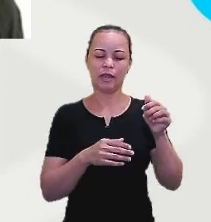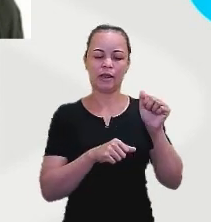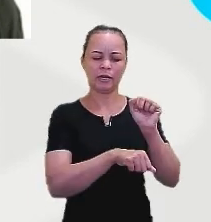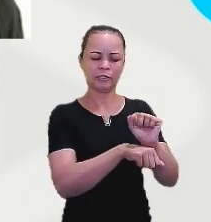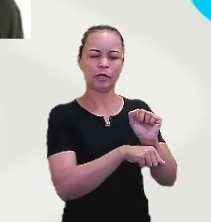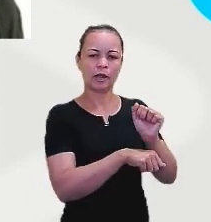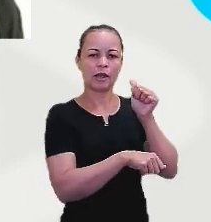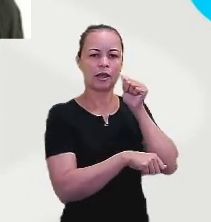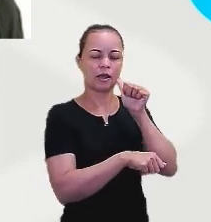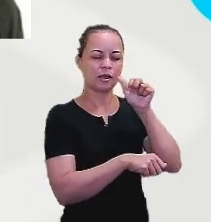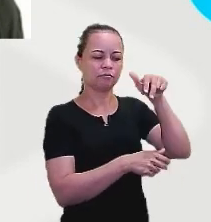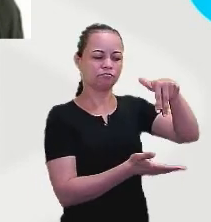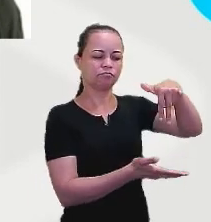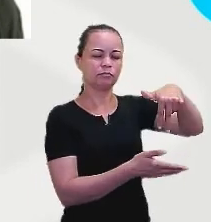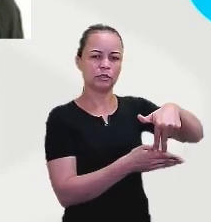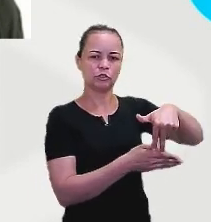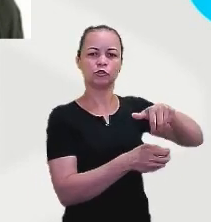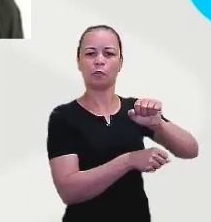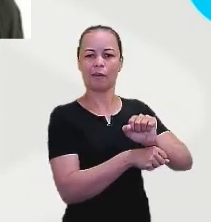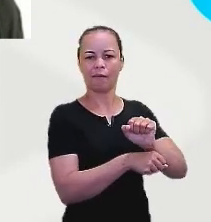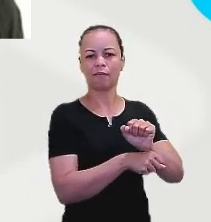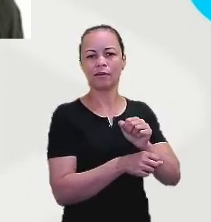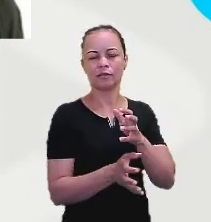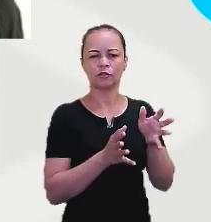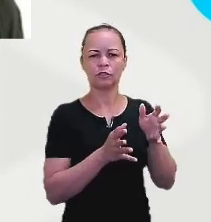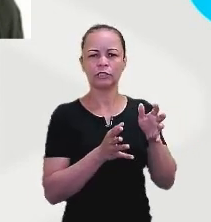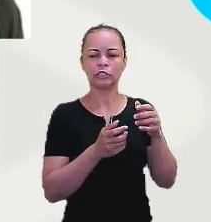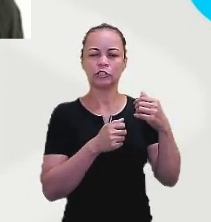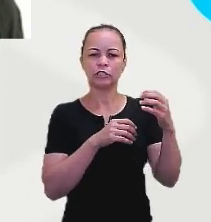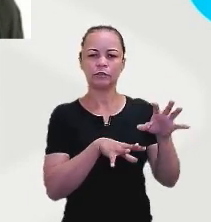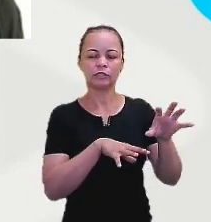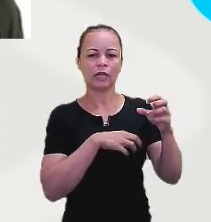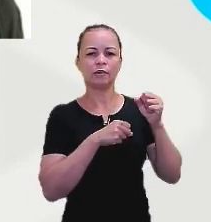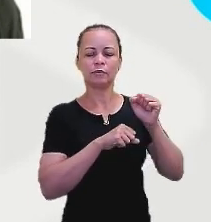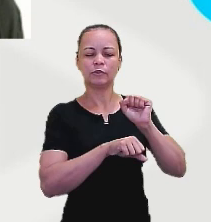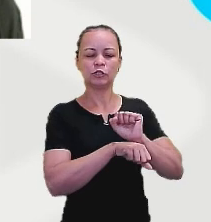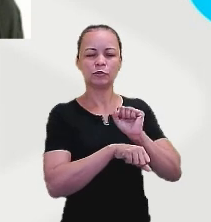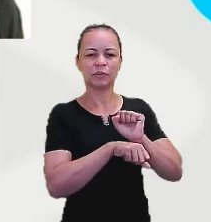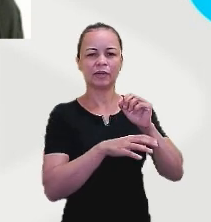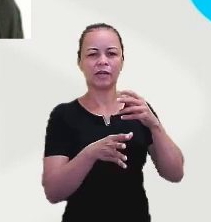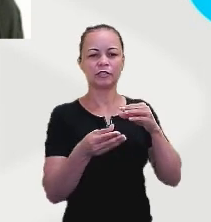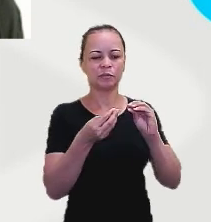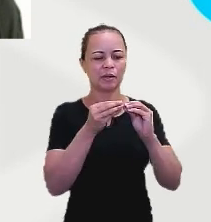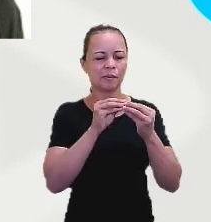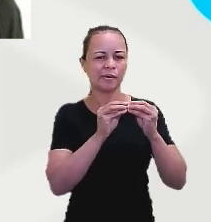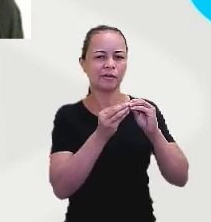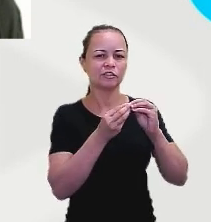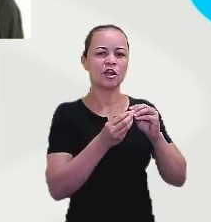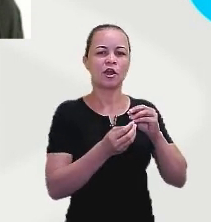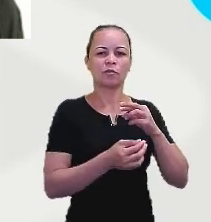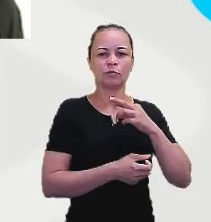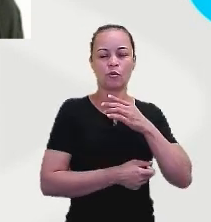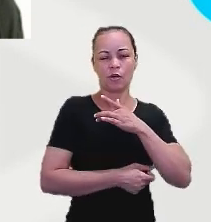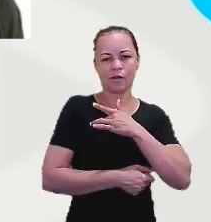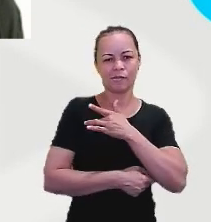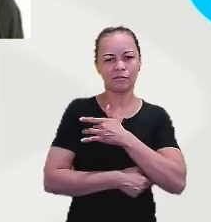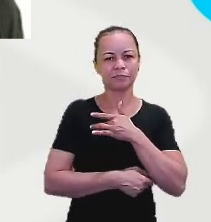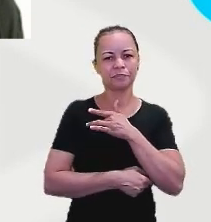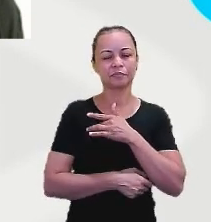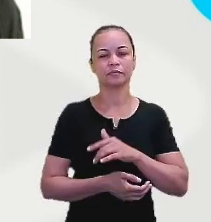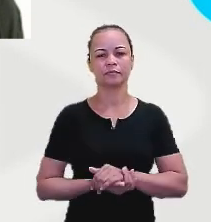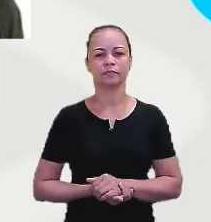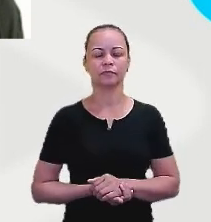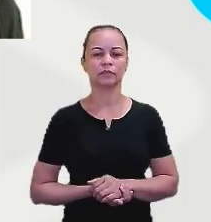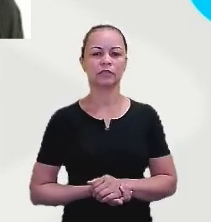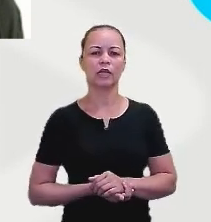espera no portão. Diz que está muito louca para beijar e me beija com a boca de paixão. Toda noite ela diz para eu